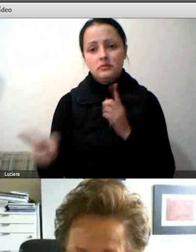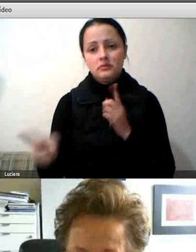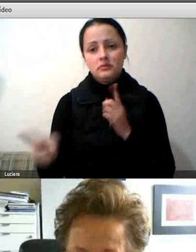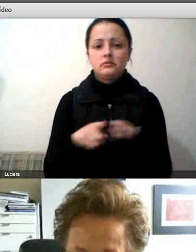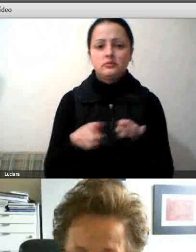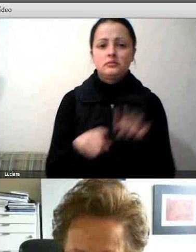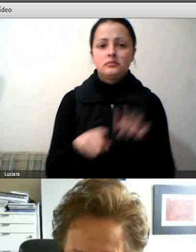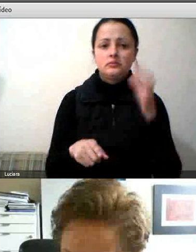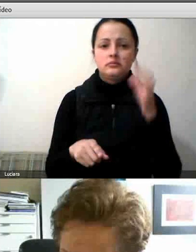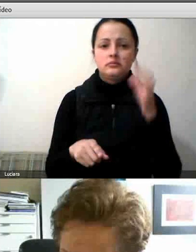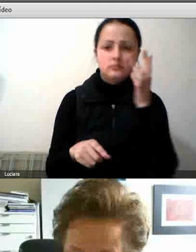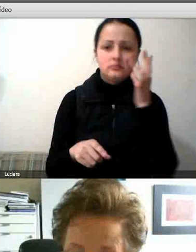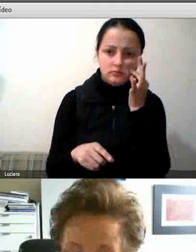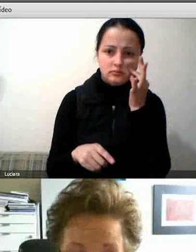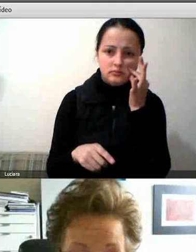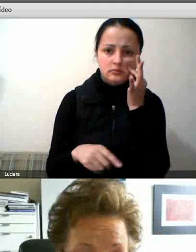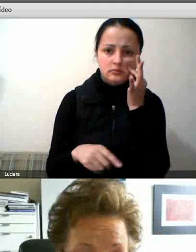distância e parte presencial.